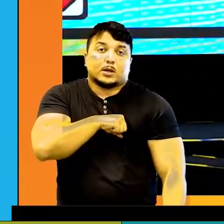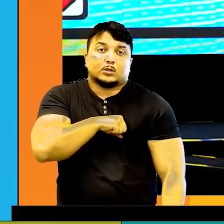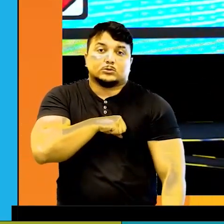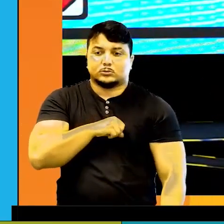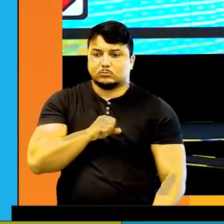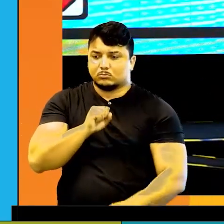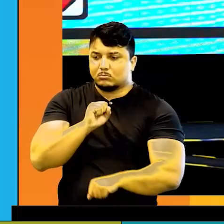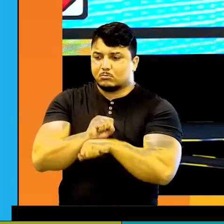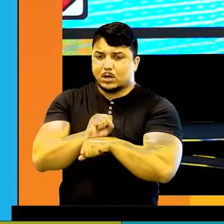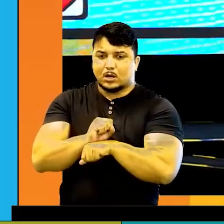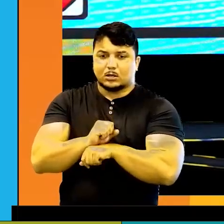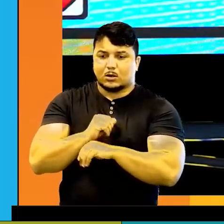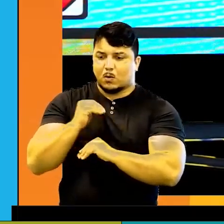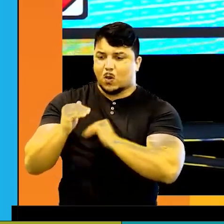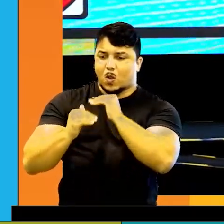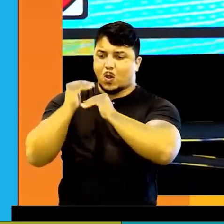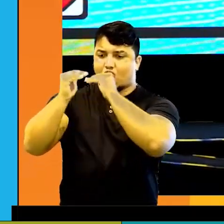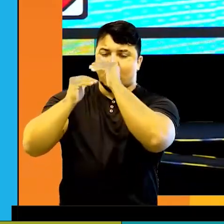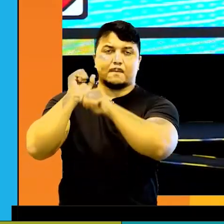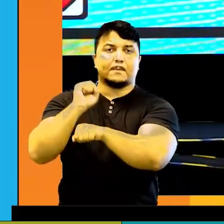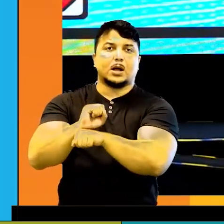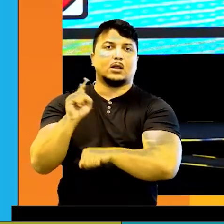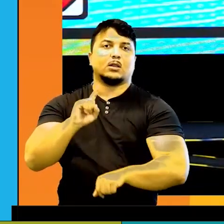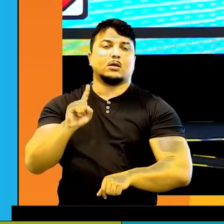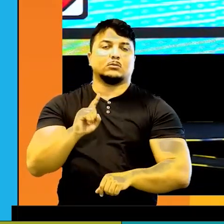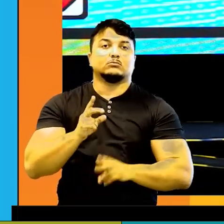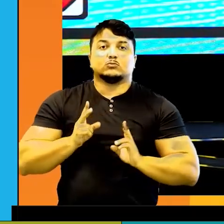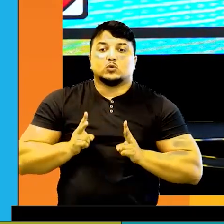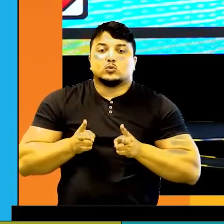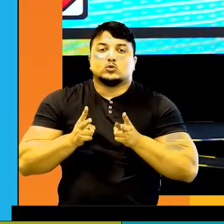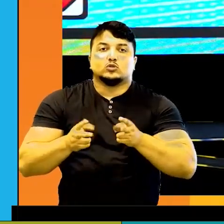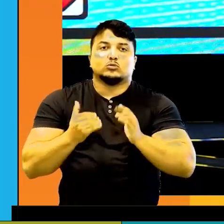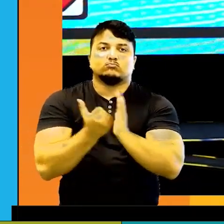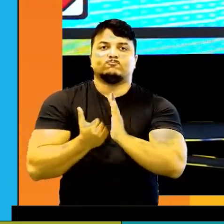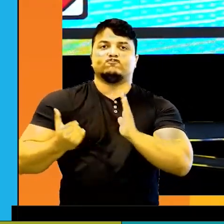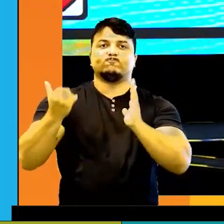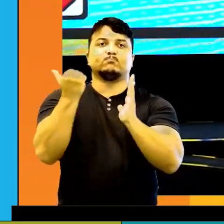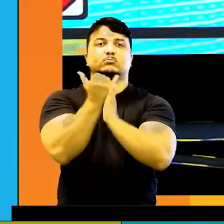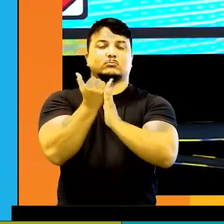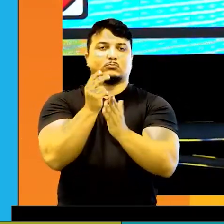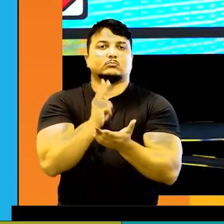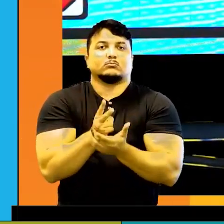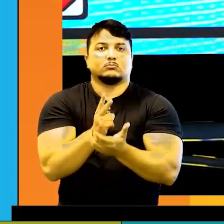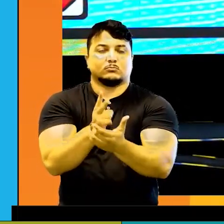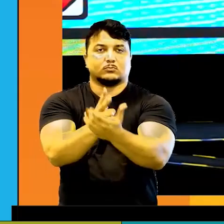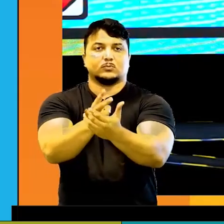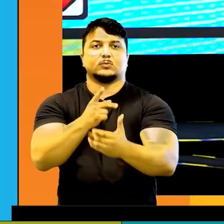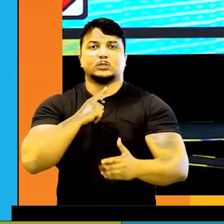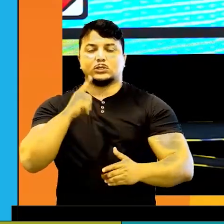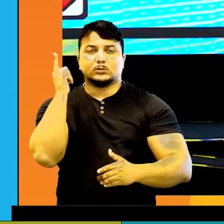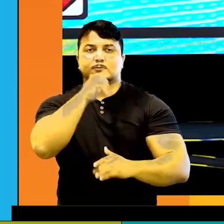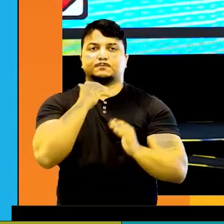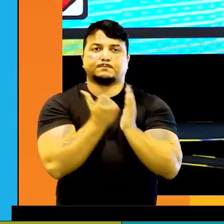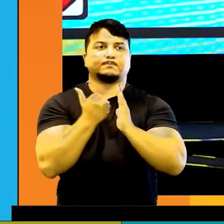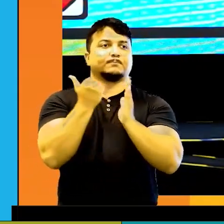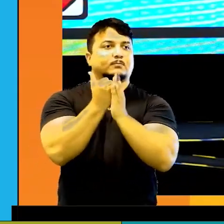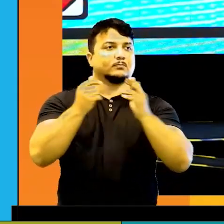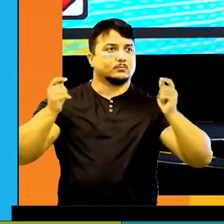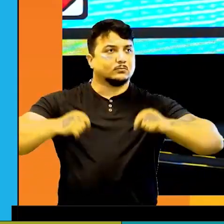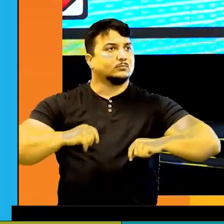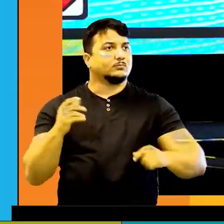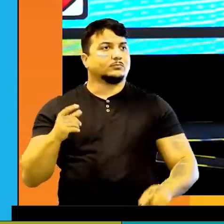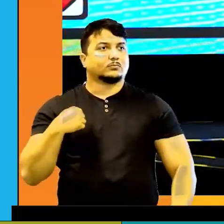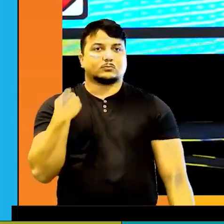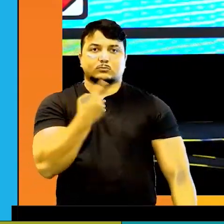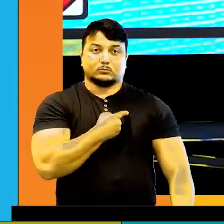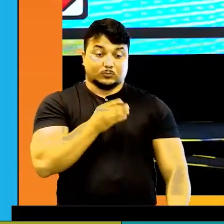de ser desenvolvida, nunca deixou de estar em alta, na ativa, embalando a melodia dos